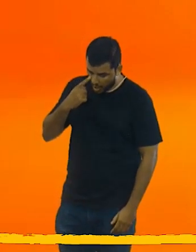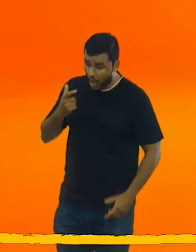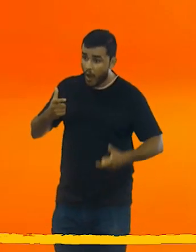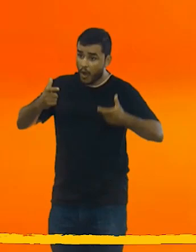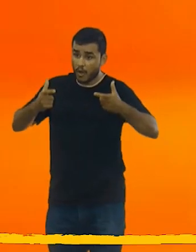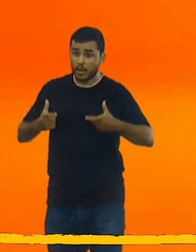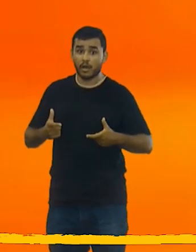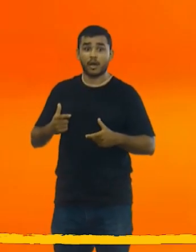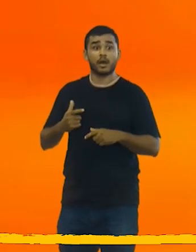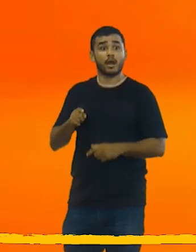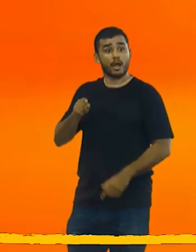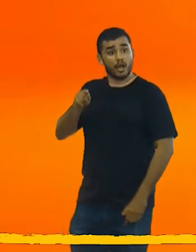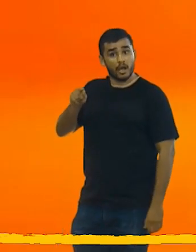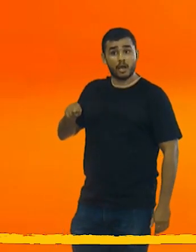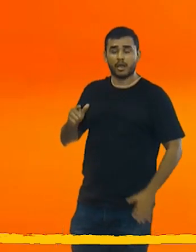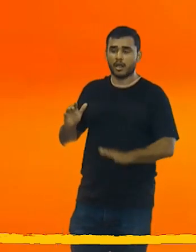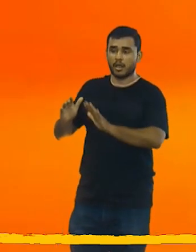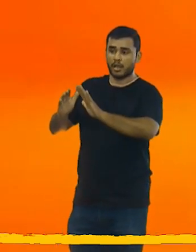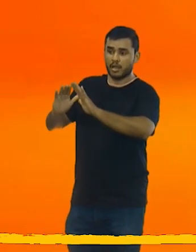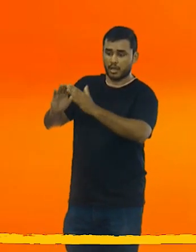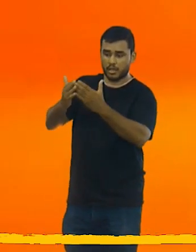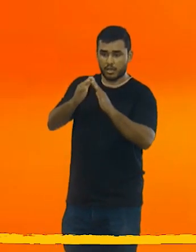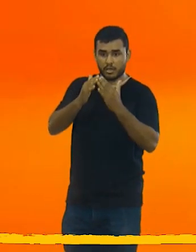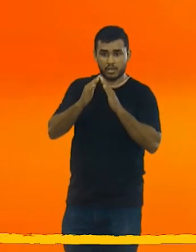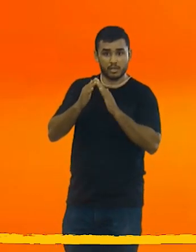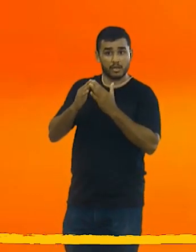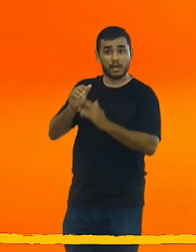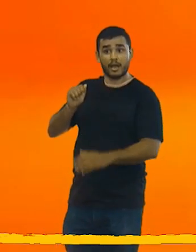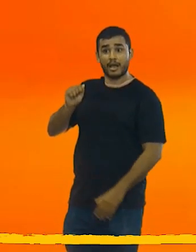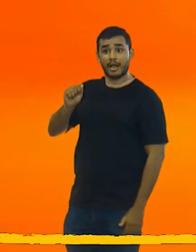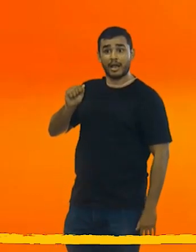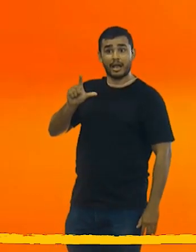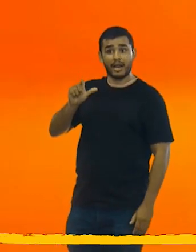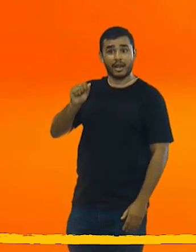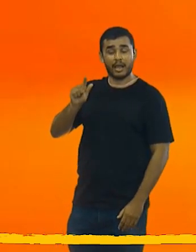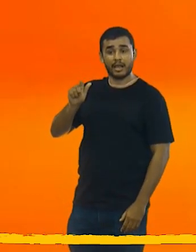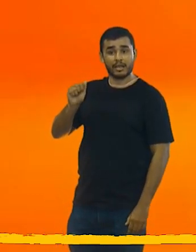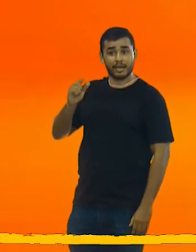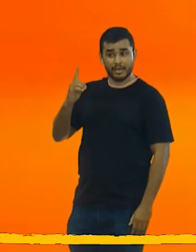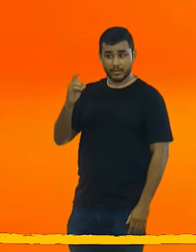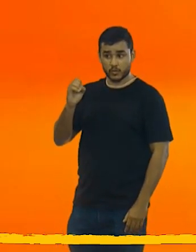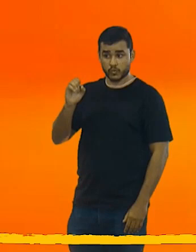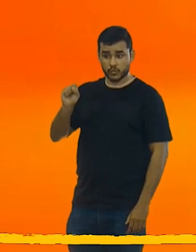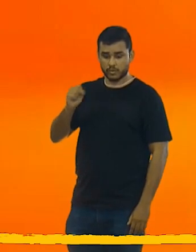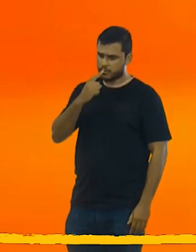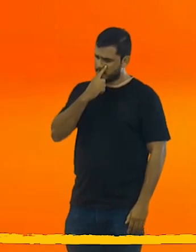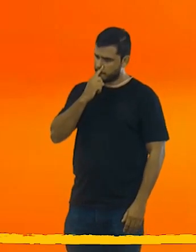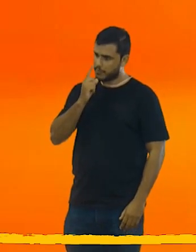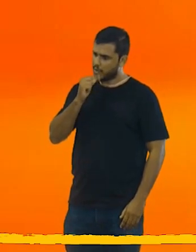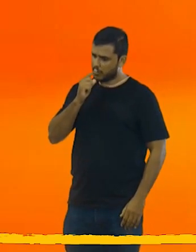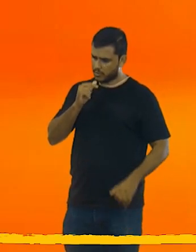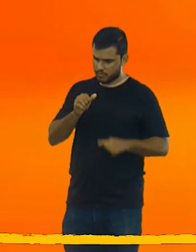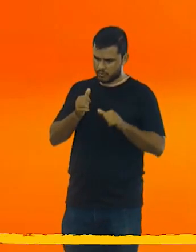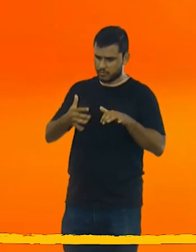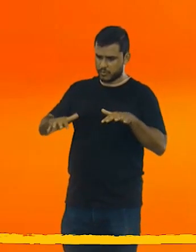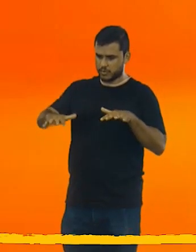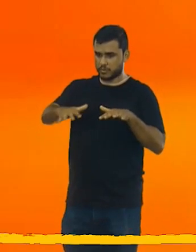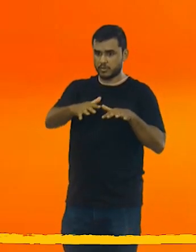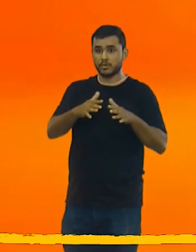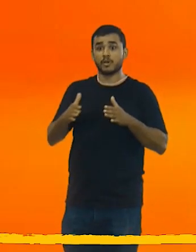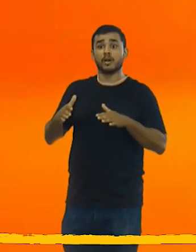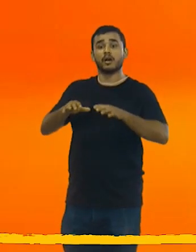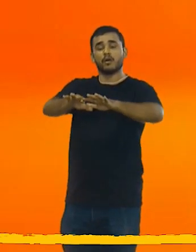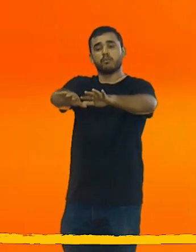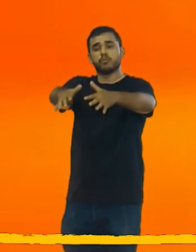Alagados, uma das maiores favelas de palafitas do mundo, onde a água do mangue se encontra com a água do mar no